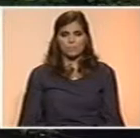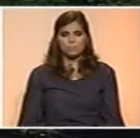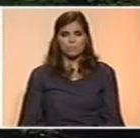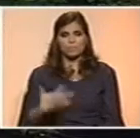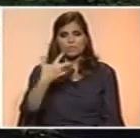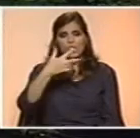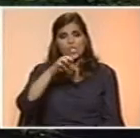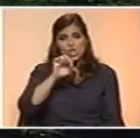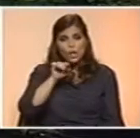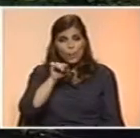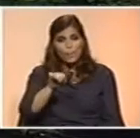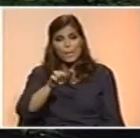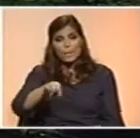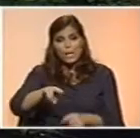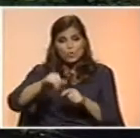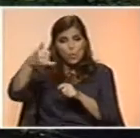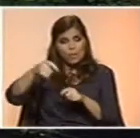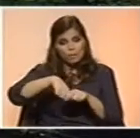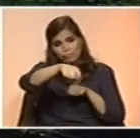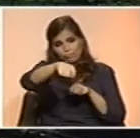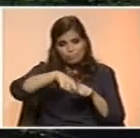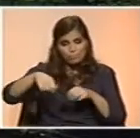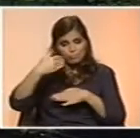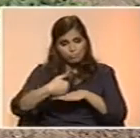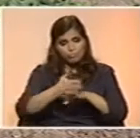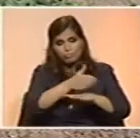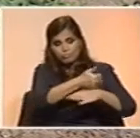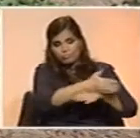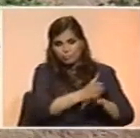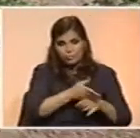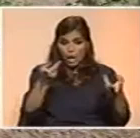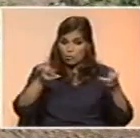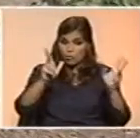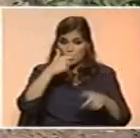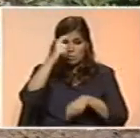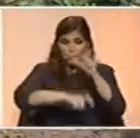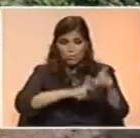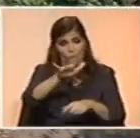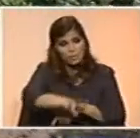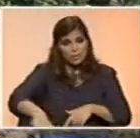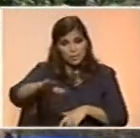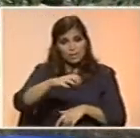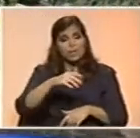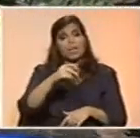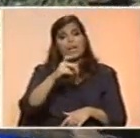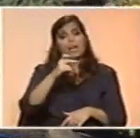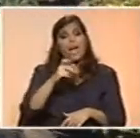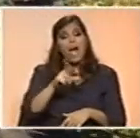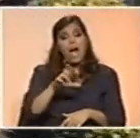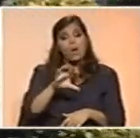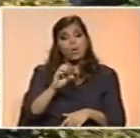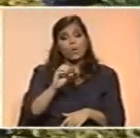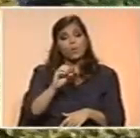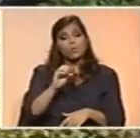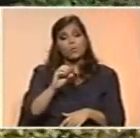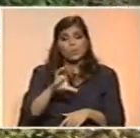18 mil metros quadrados divididos por lotes e postos à disposição da população do concelho de Alcochete. Para ter